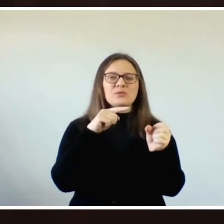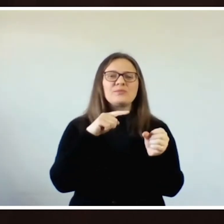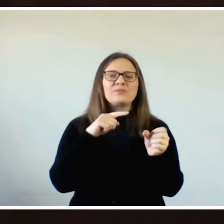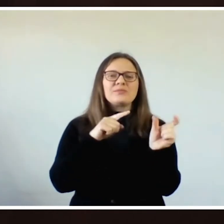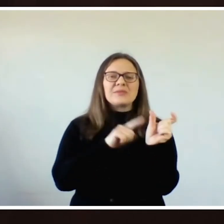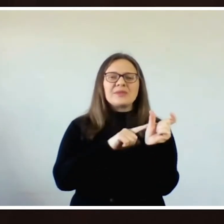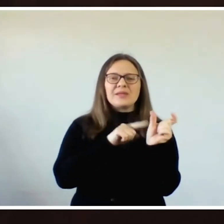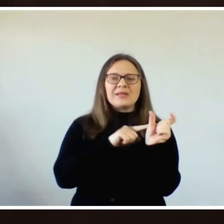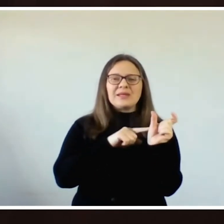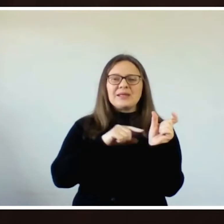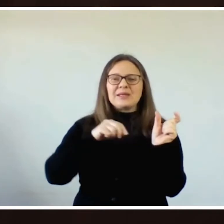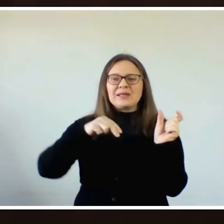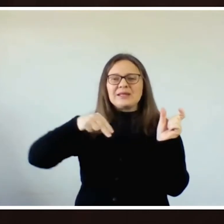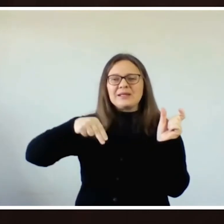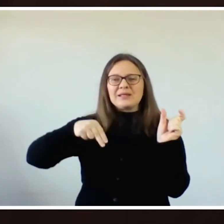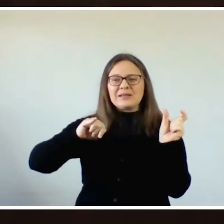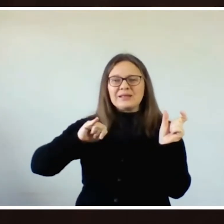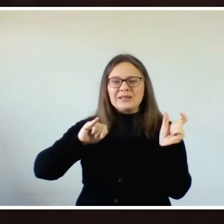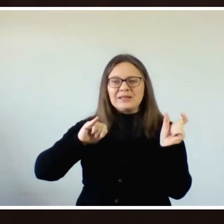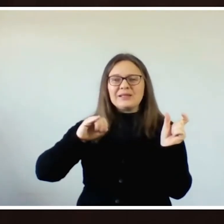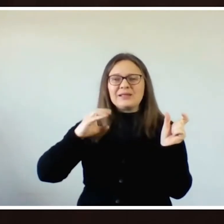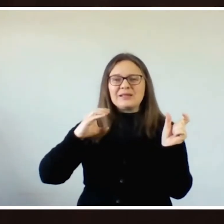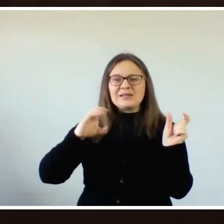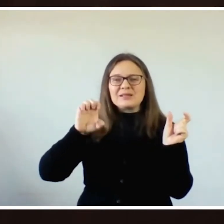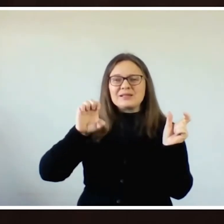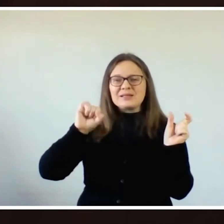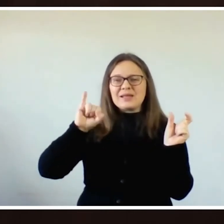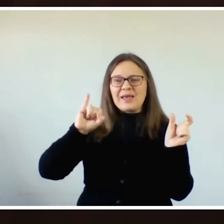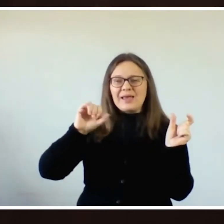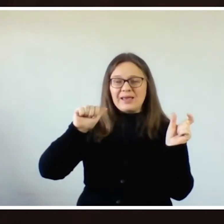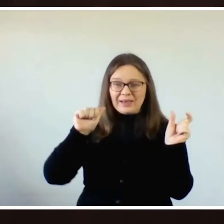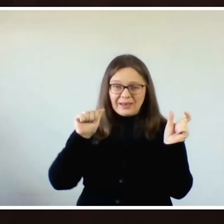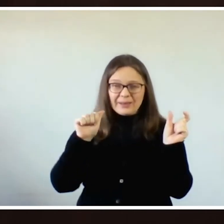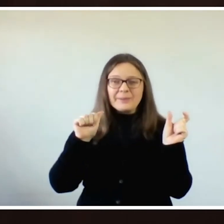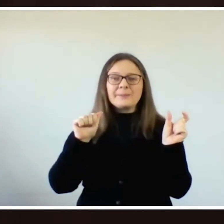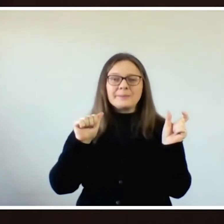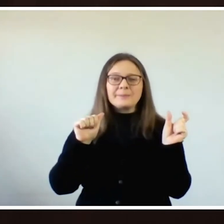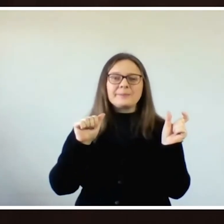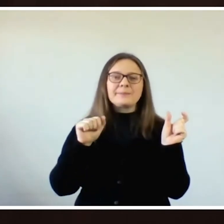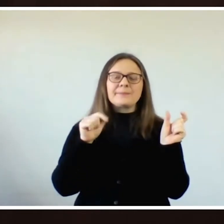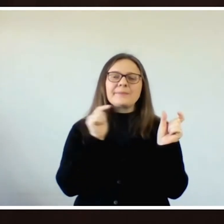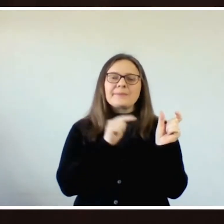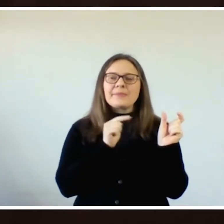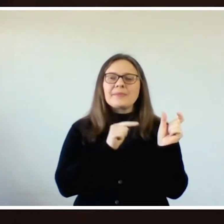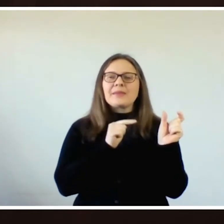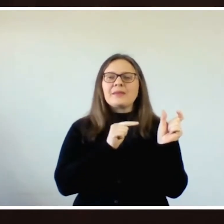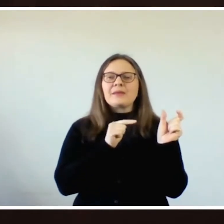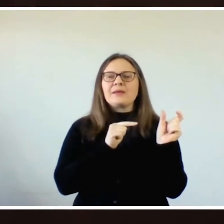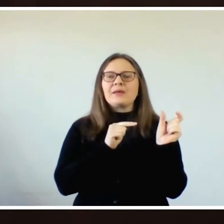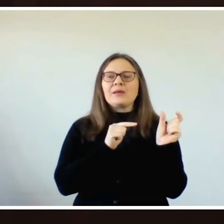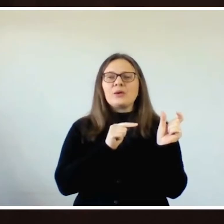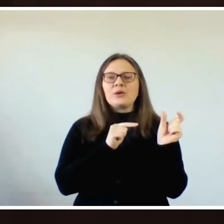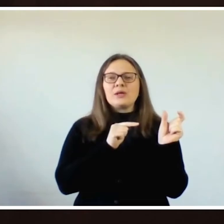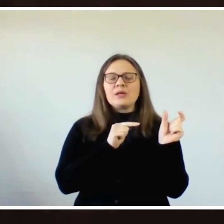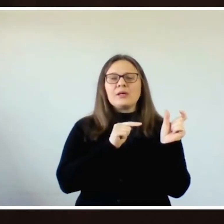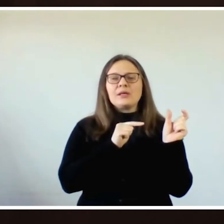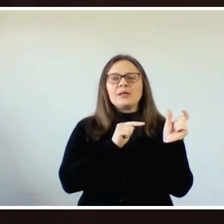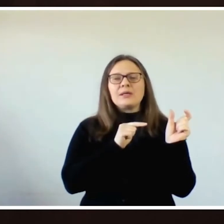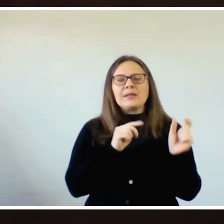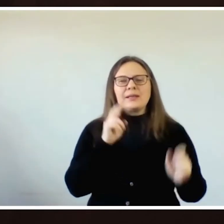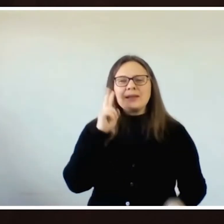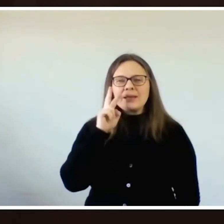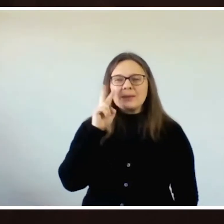Bitínia. Vocês se lembram na Bitínia, da segunda viagem de Paulo? O Espírito Santo, o Espírito de Jesus não permitiu que ele fosse até Bitínia,